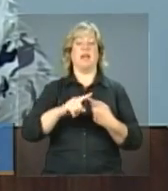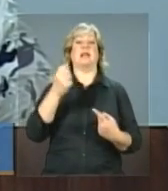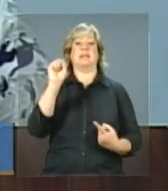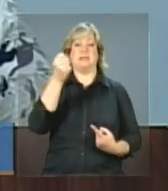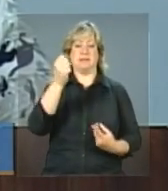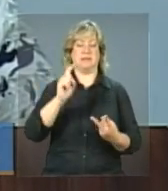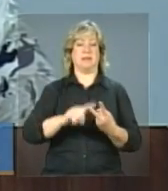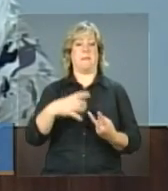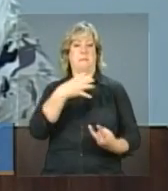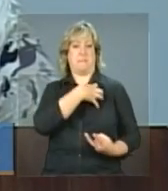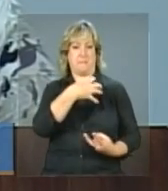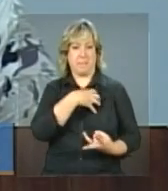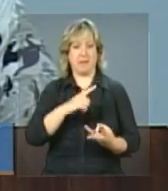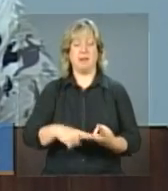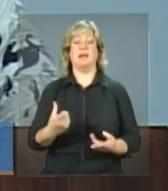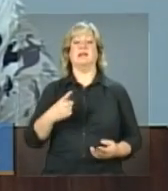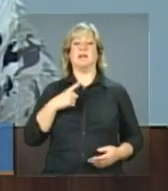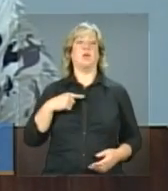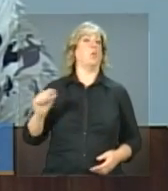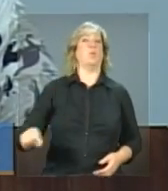outros estados, estamos organizando essas compras em Rondônia, estamos